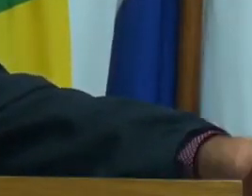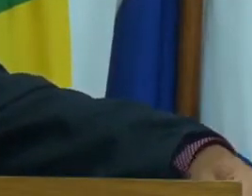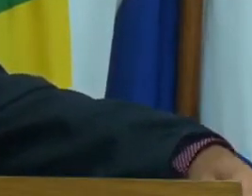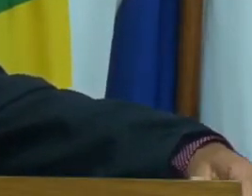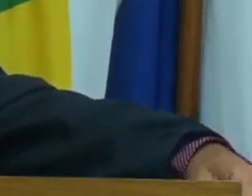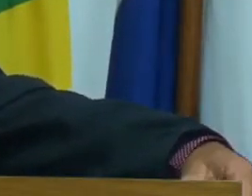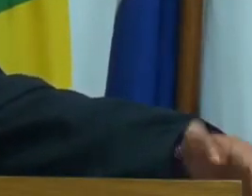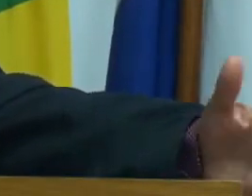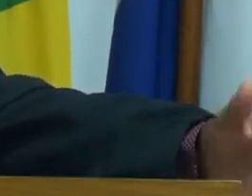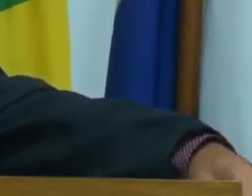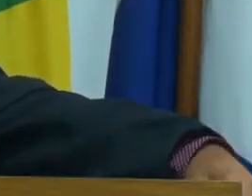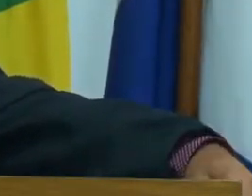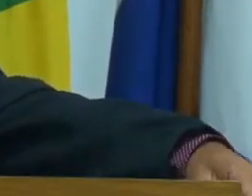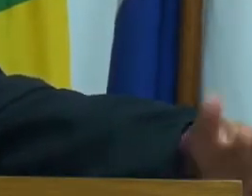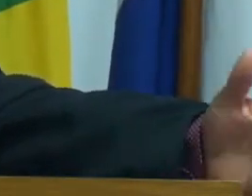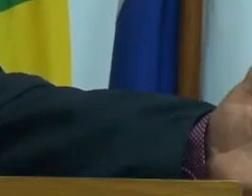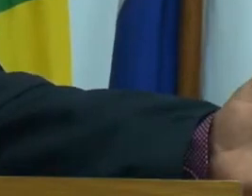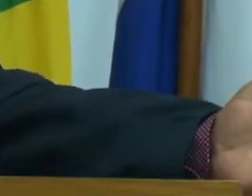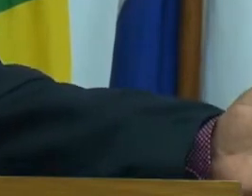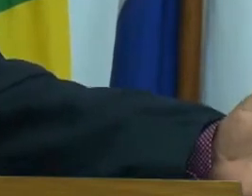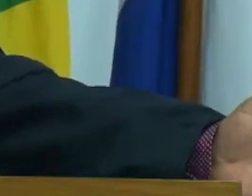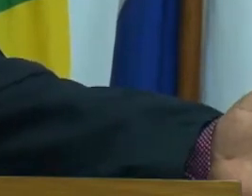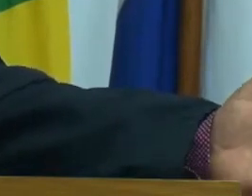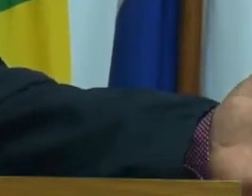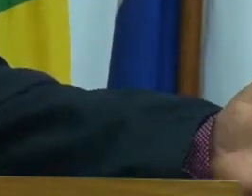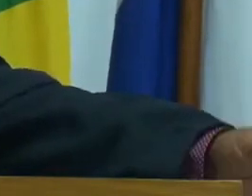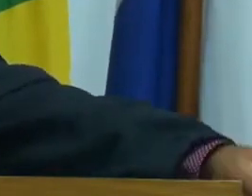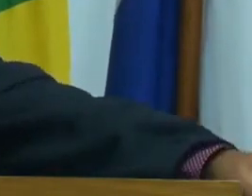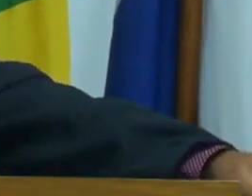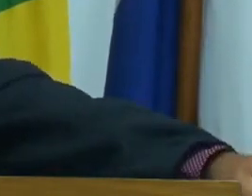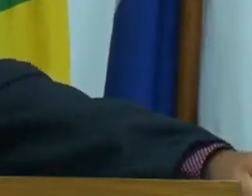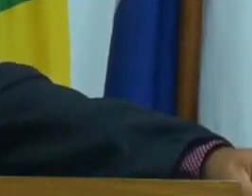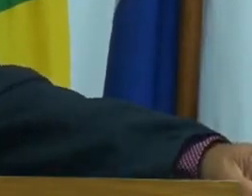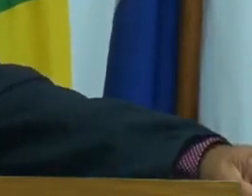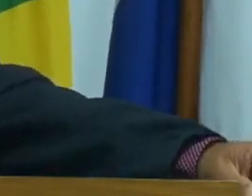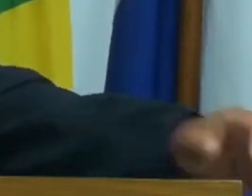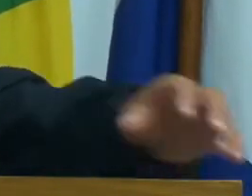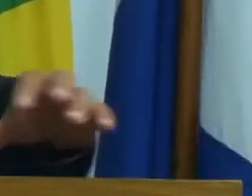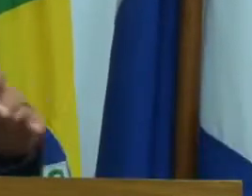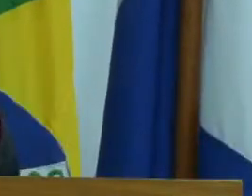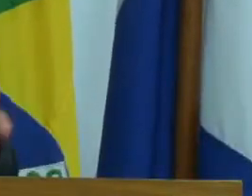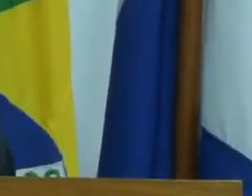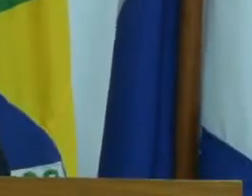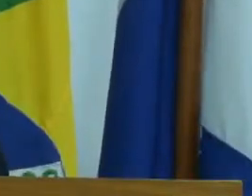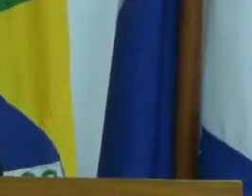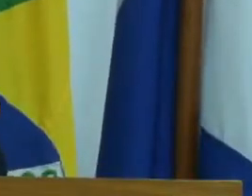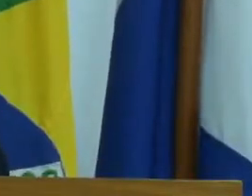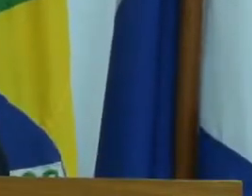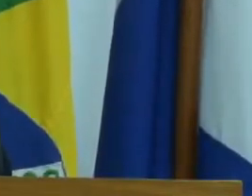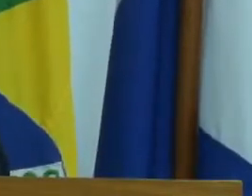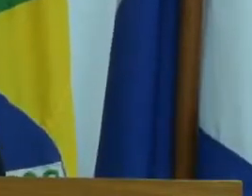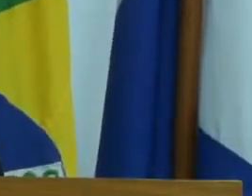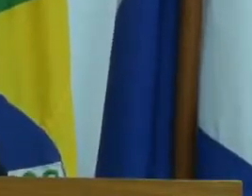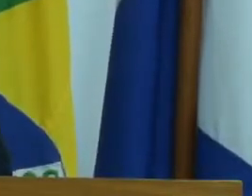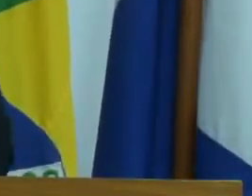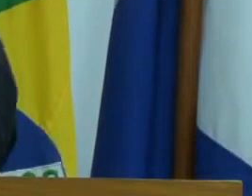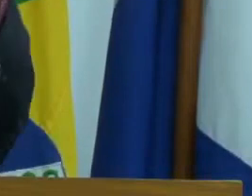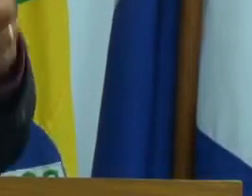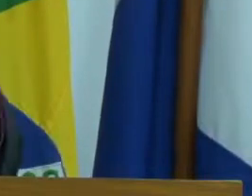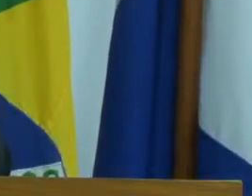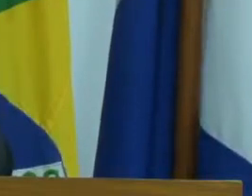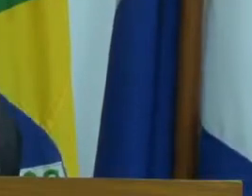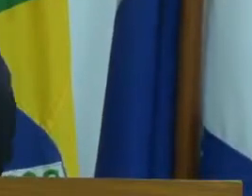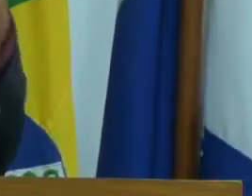de Meio Ambiente que se programa junto com o governo, o prefeito, que possa já pensar em um meio de